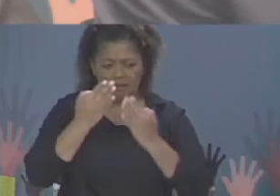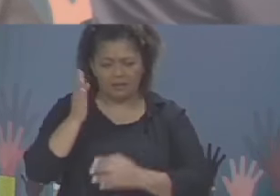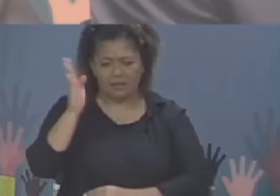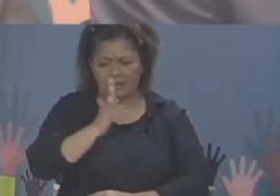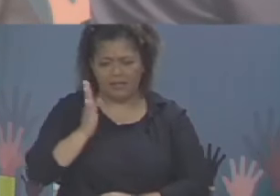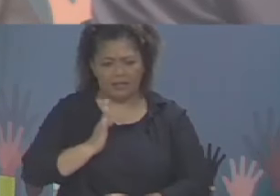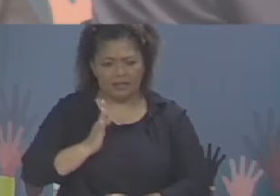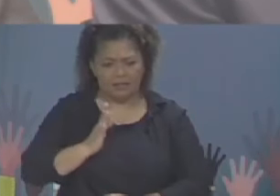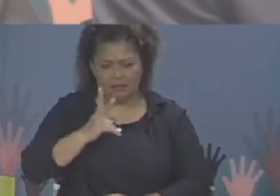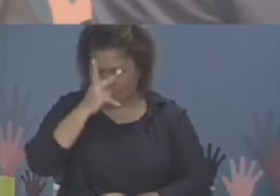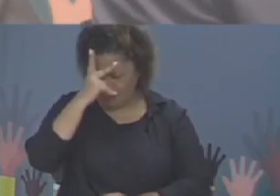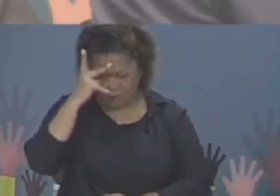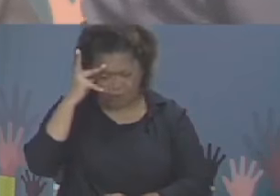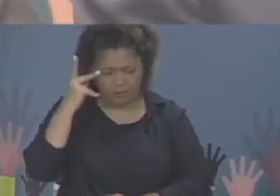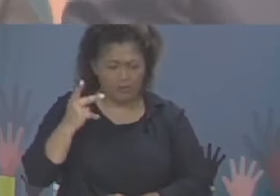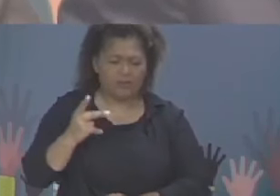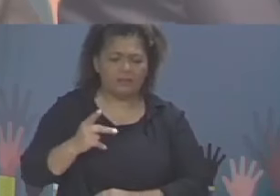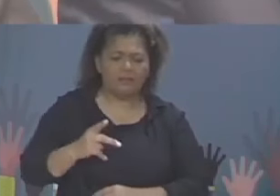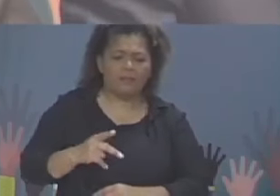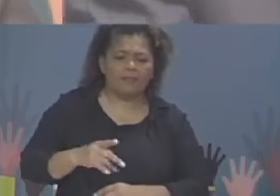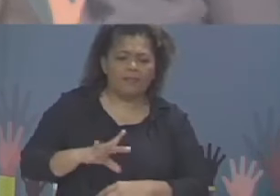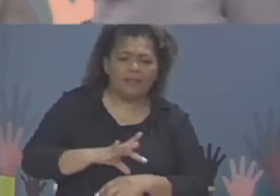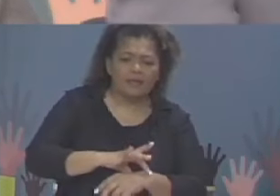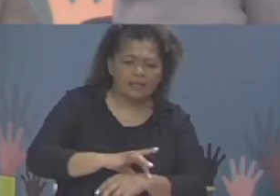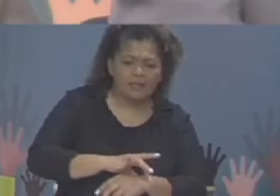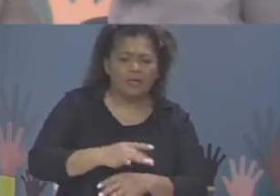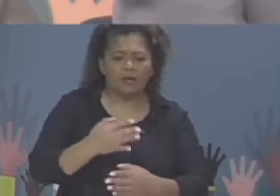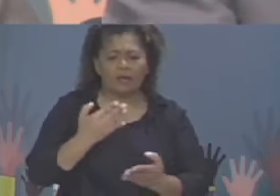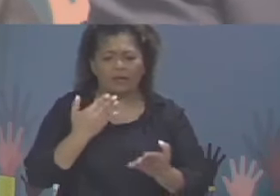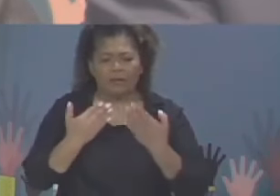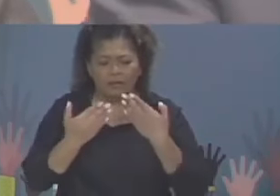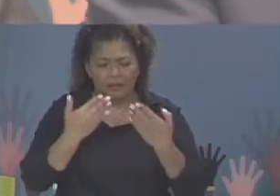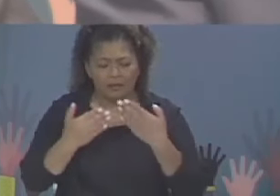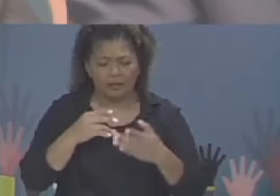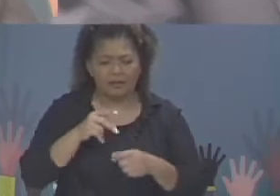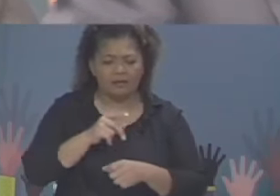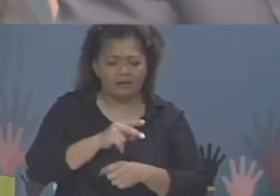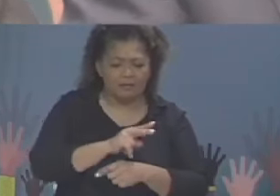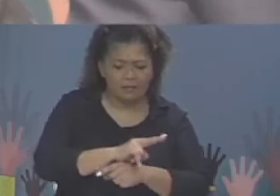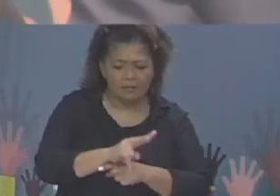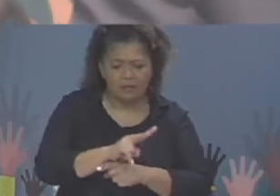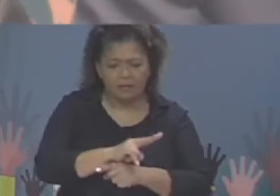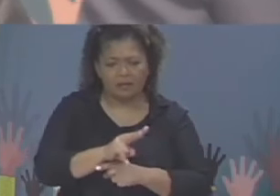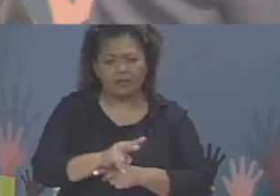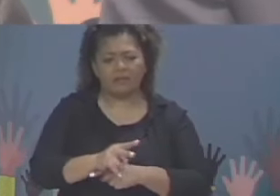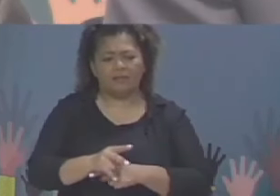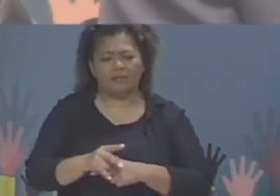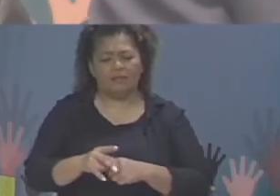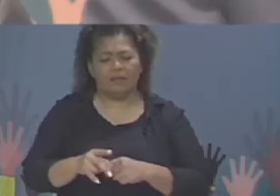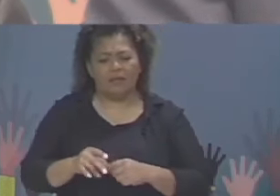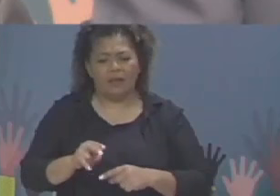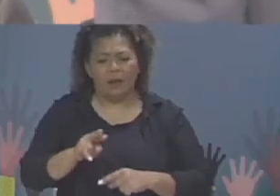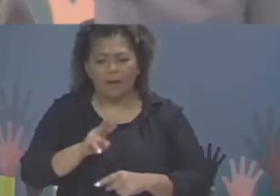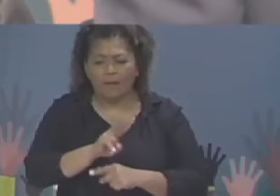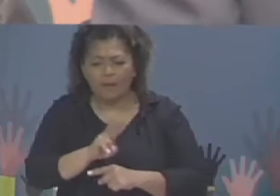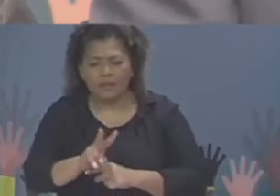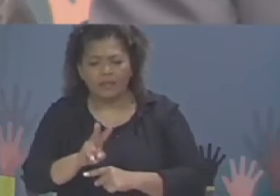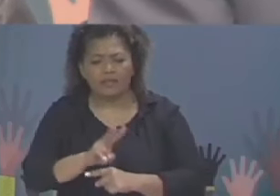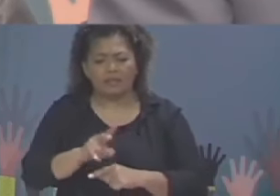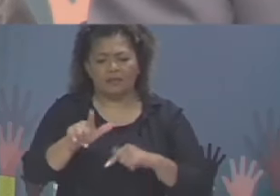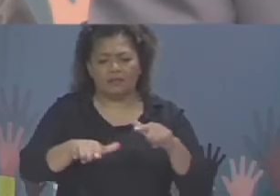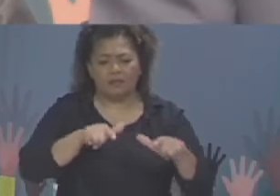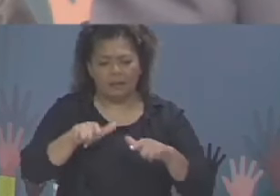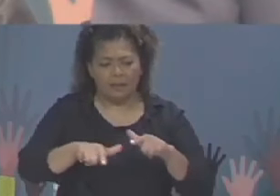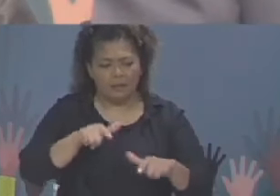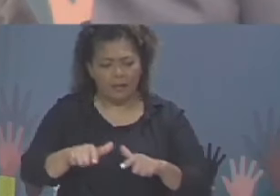de todas as áreas, da neuropsicologia, psicologia organizacional do trabalho, comportamental cognitiva, como é o caso da Carmen Neufo, do